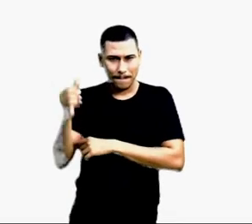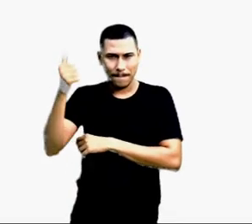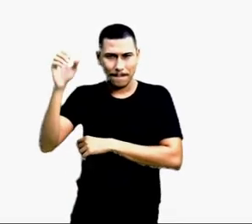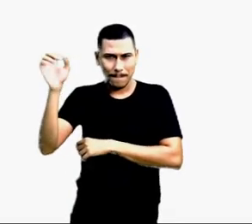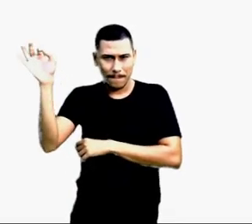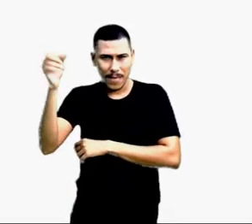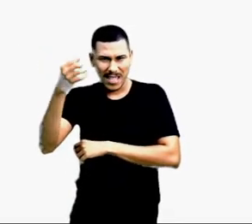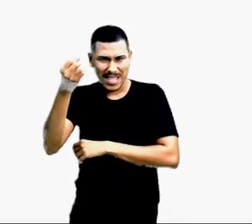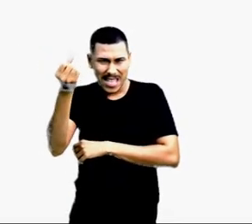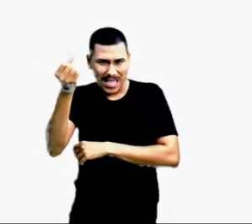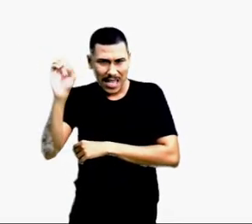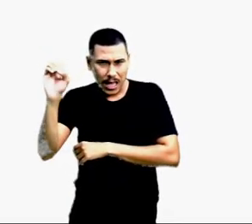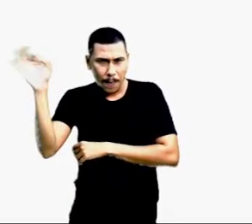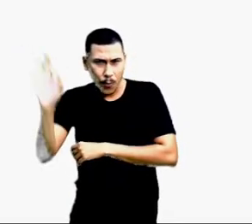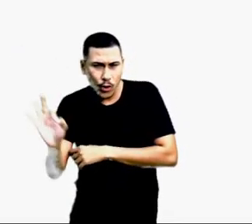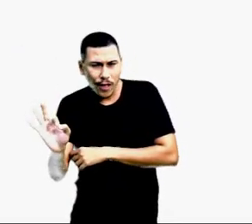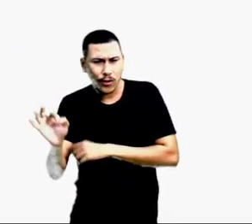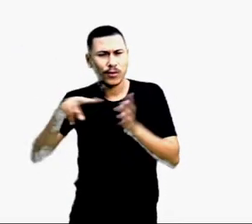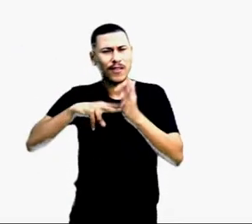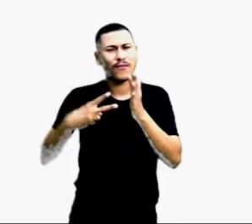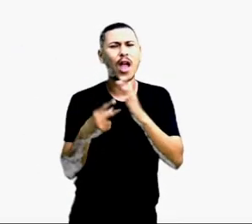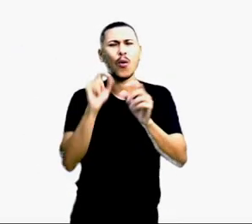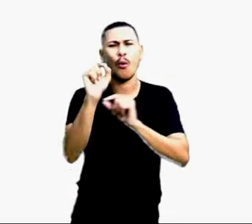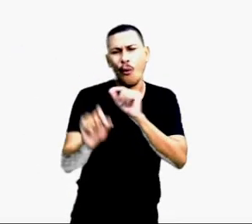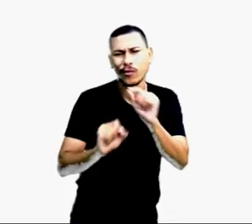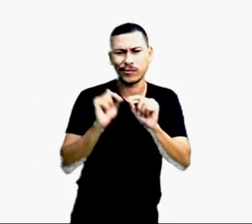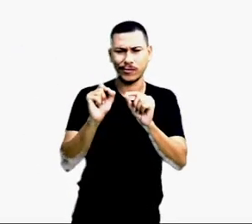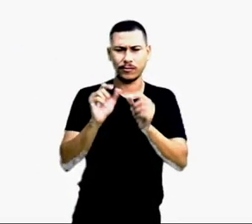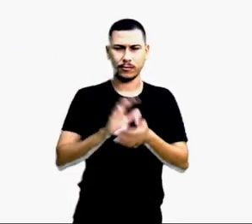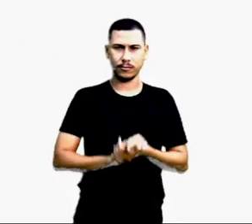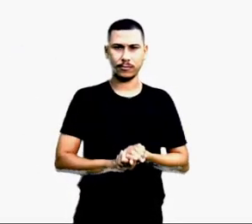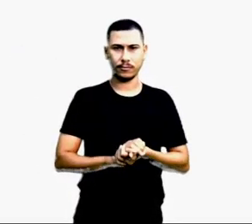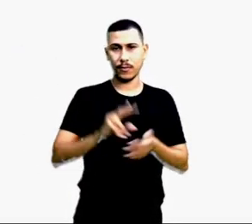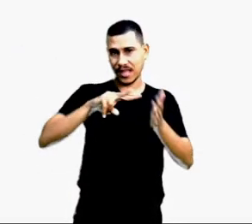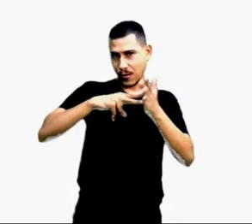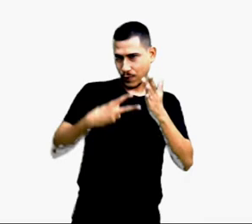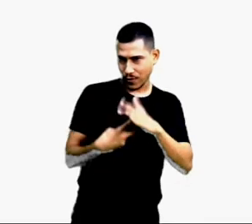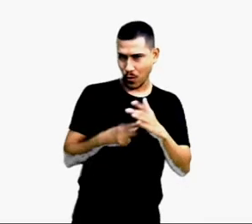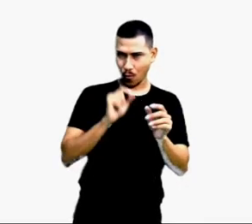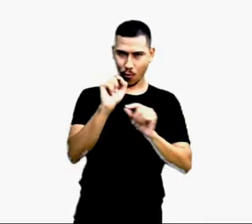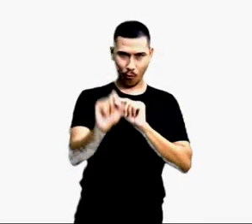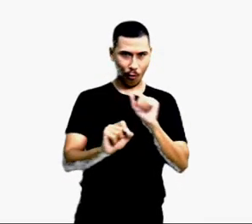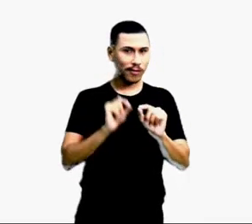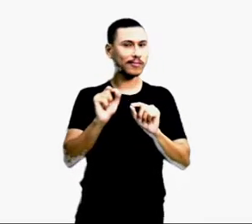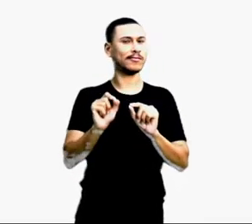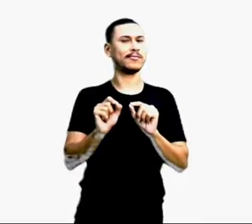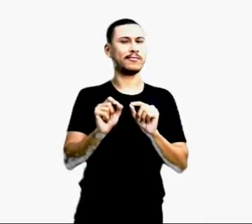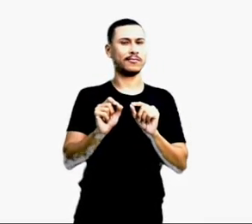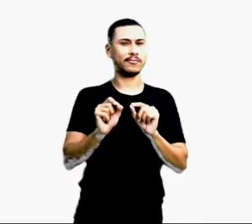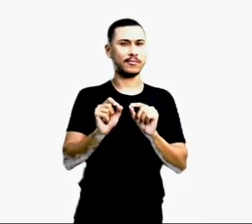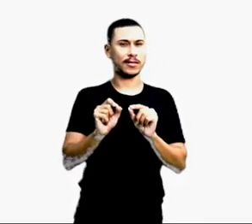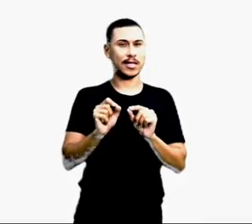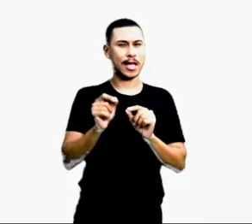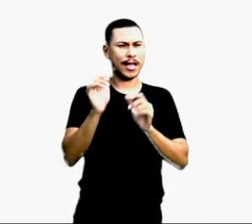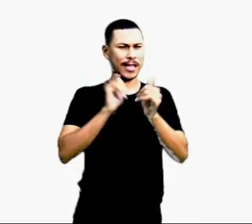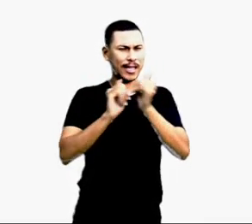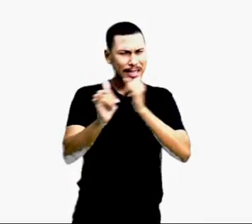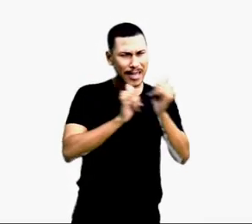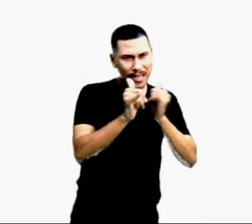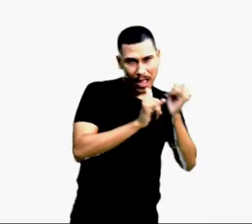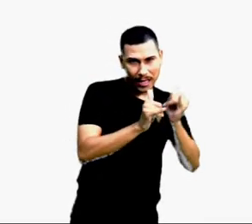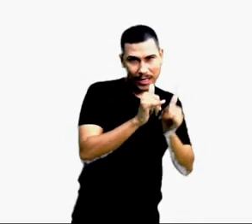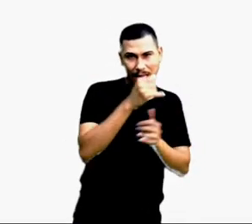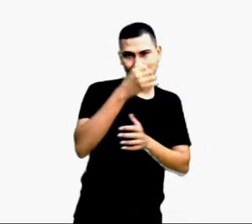60%. O que isso quer dizer? Significa que a internet